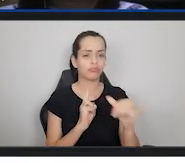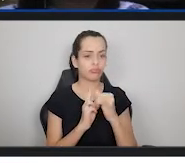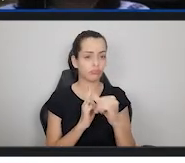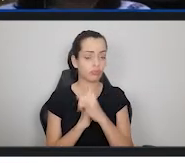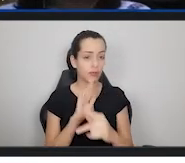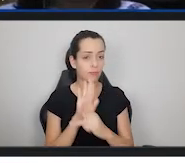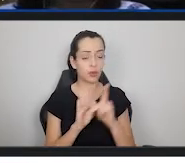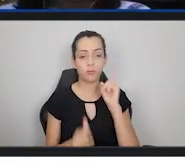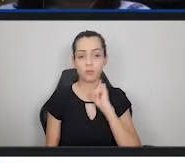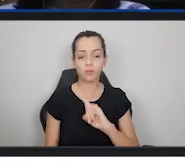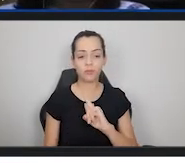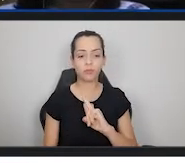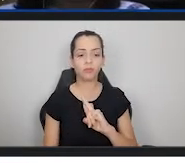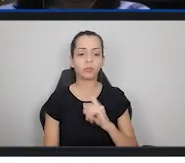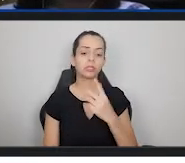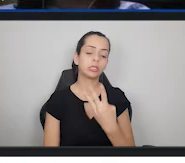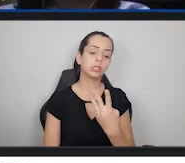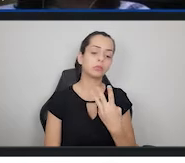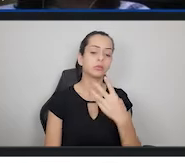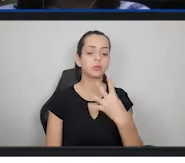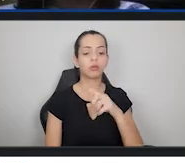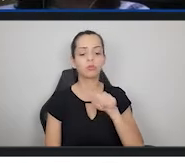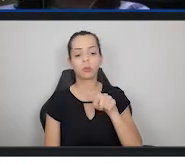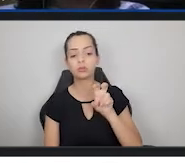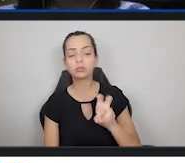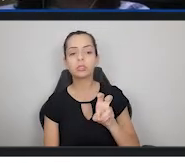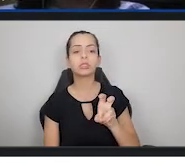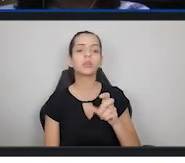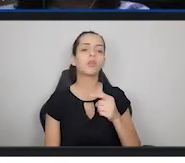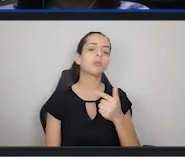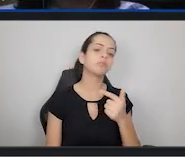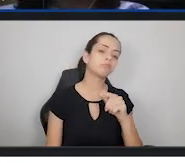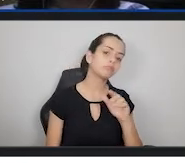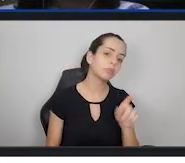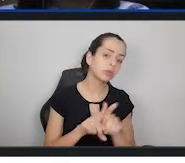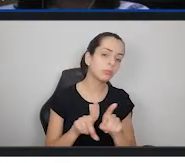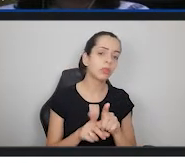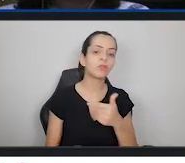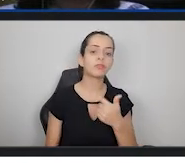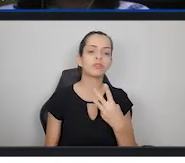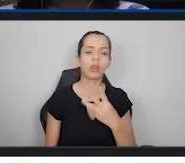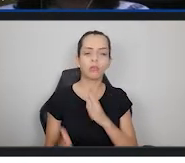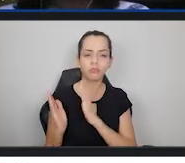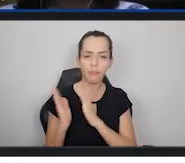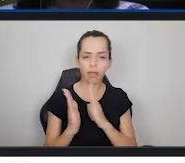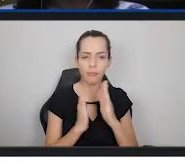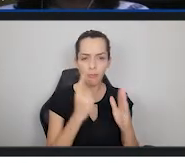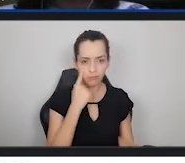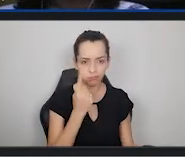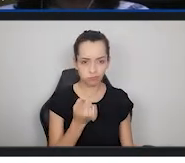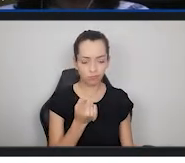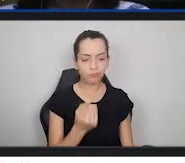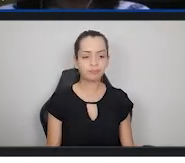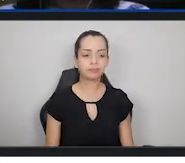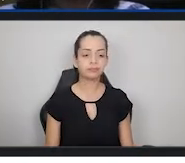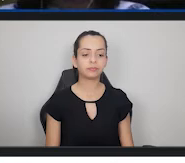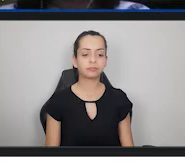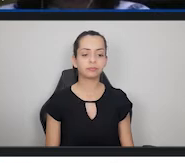tá? Já com tensão de distribuição padronizada aqui em Minas, 34,5 kV, 23